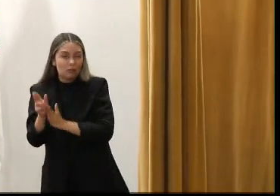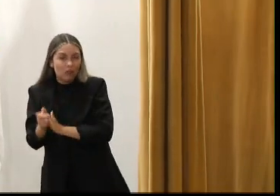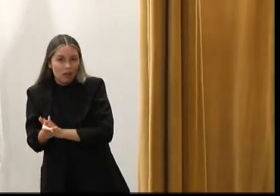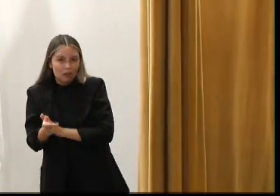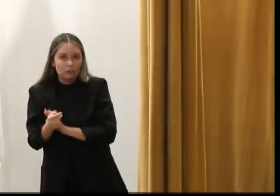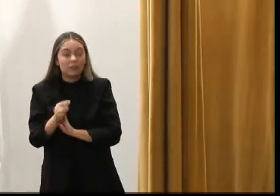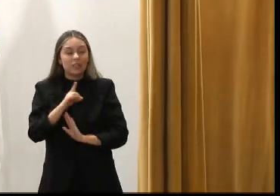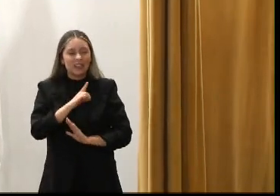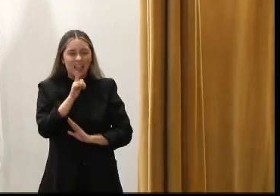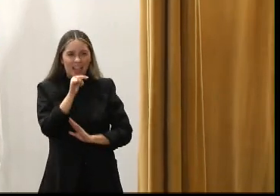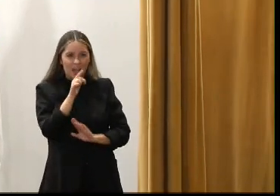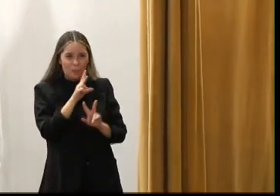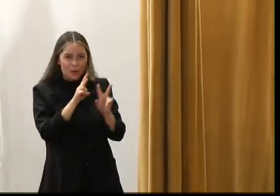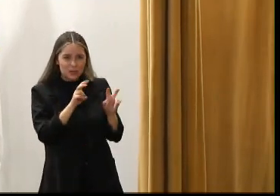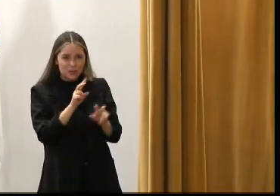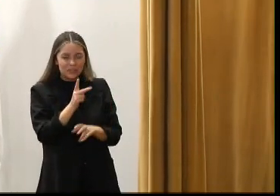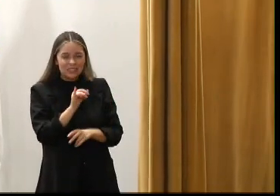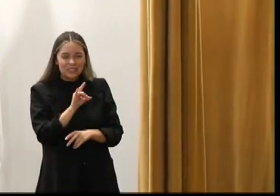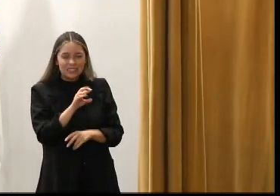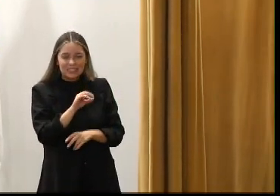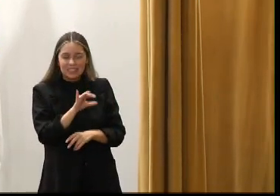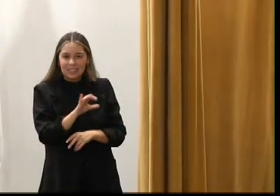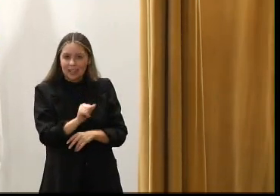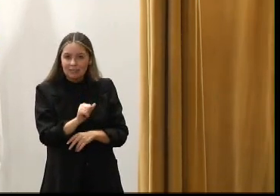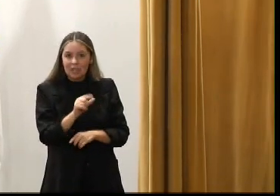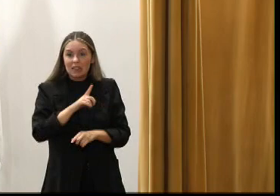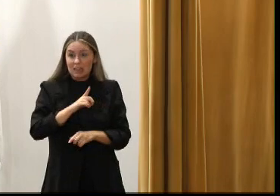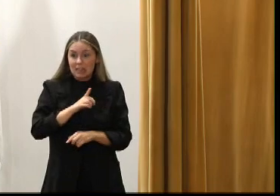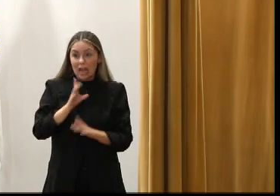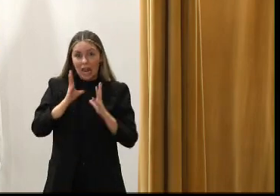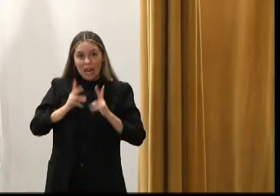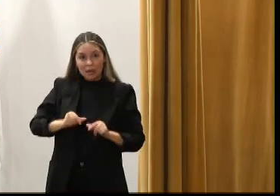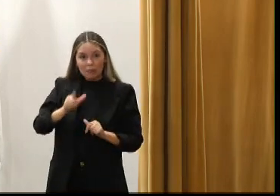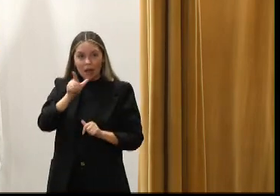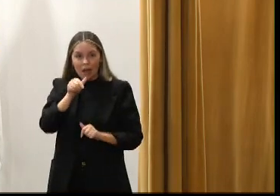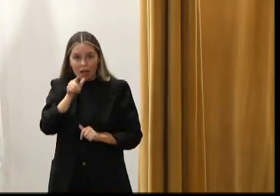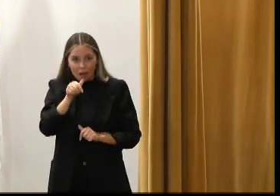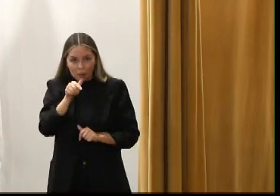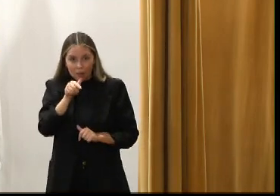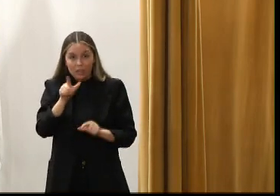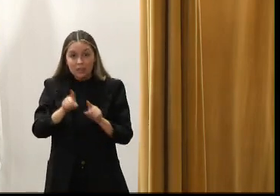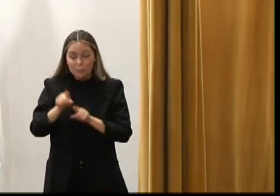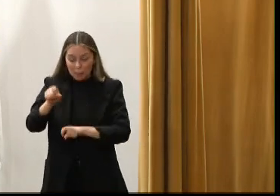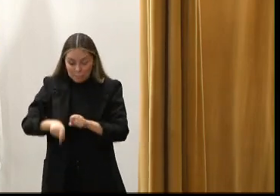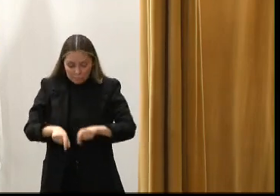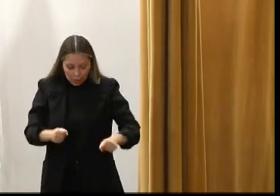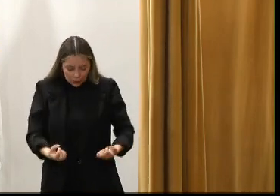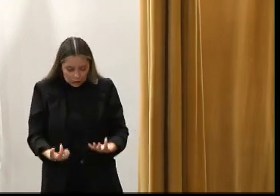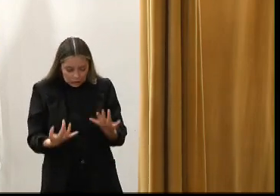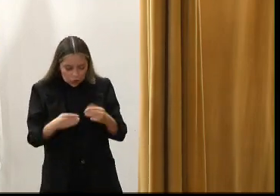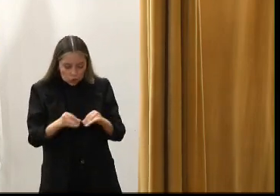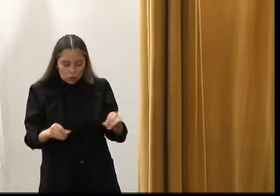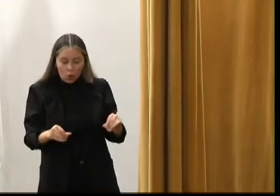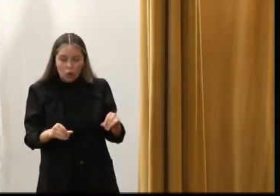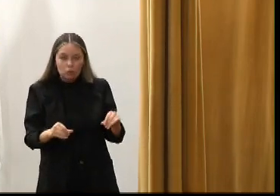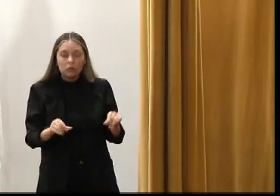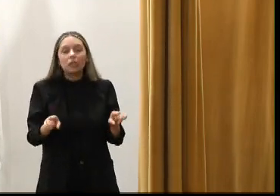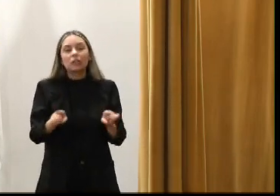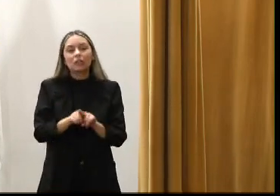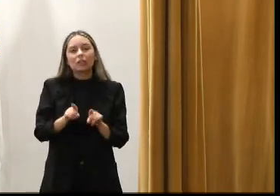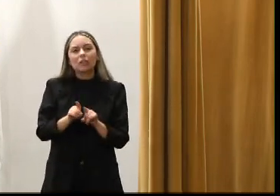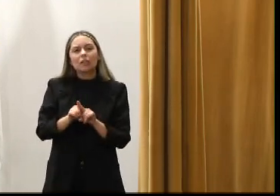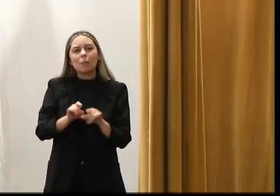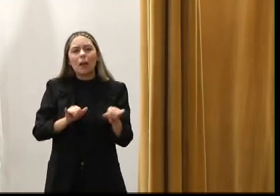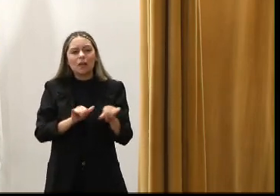questão hídrica que será afetada, disponibilidade de água, fertilidade de solos e eventos climáticos extremos,